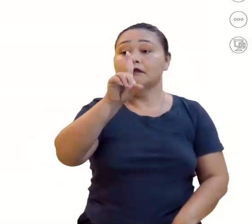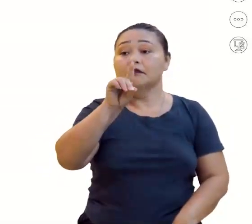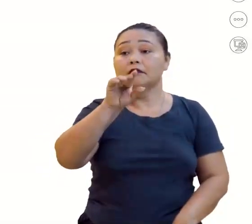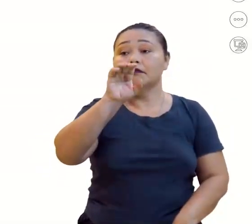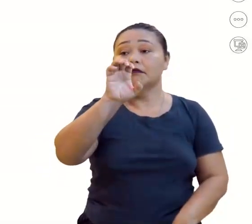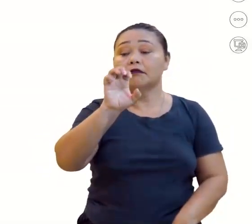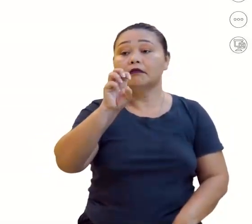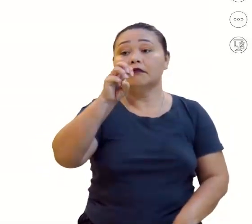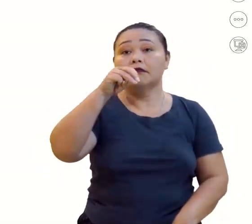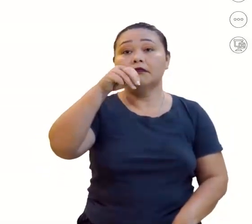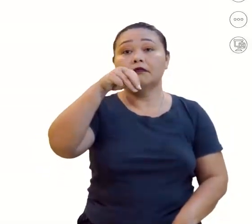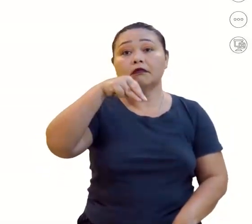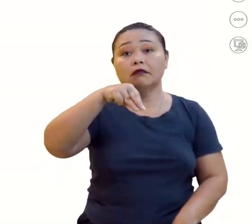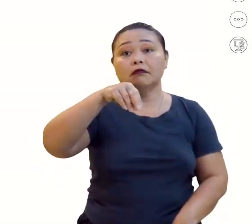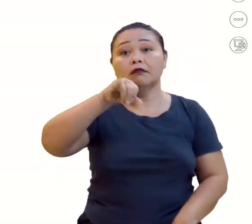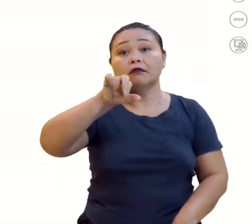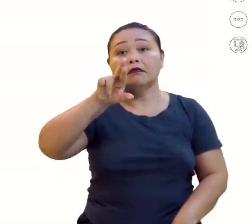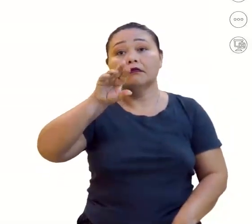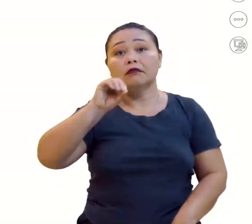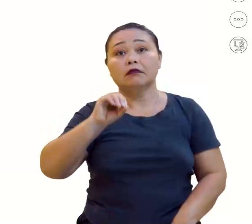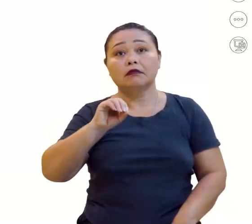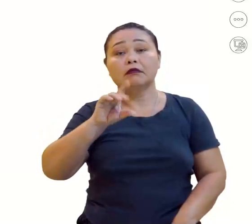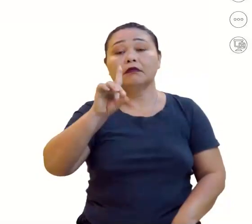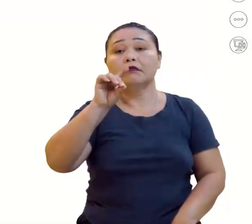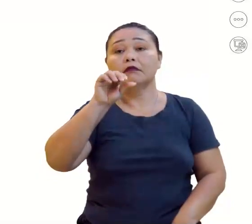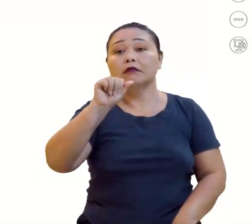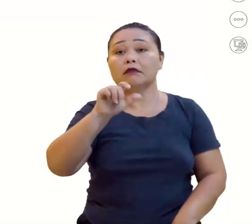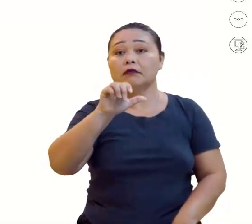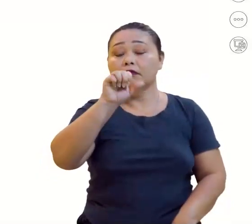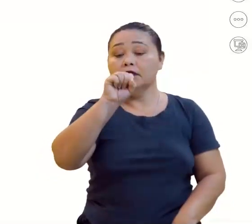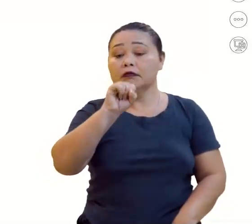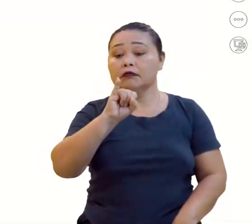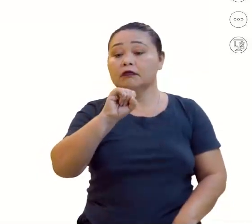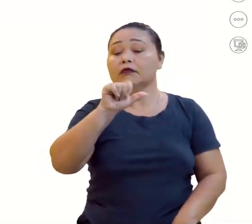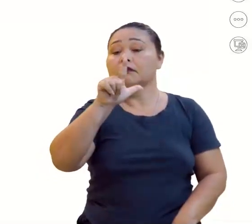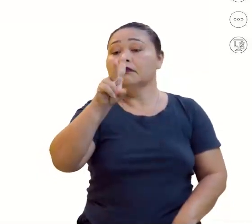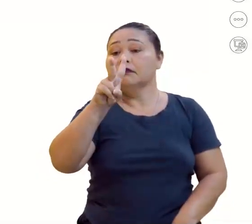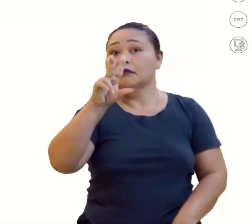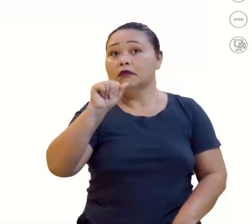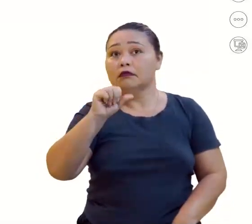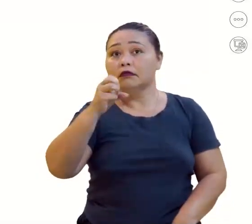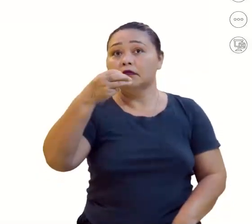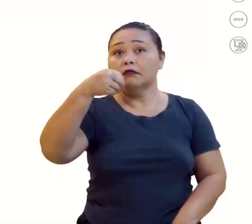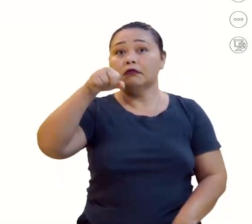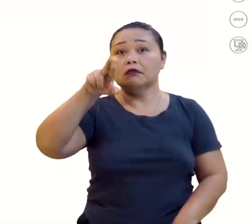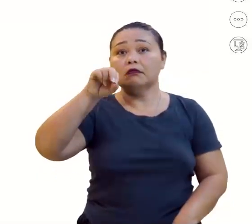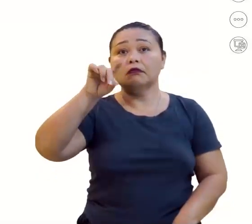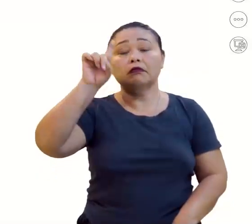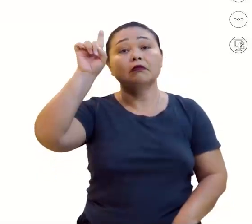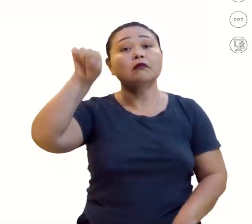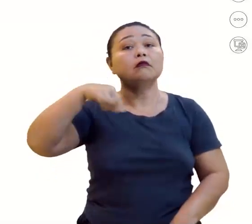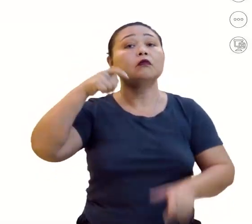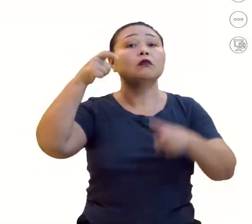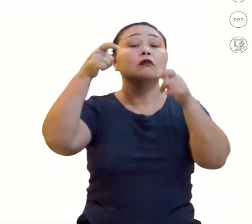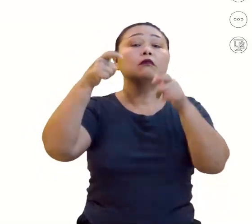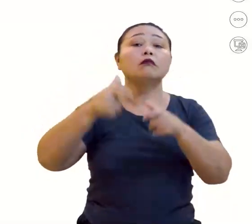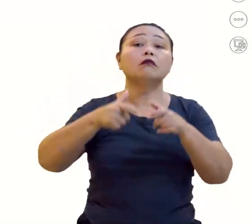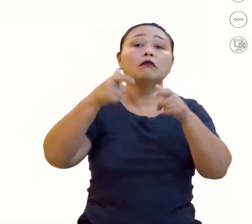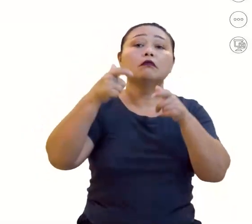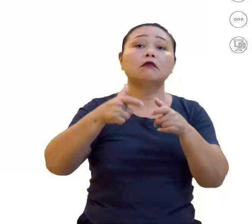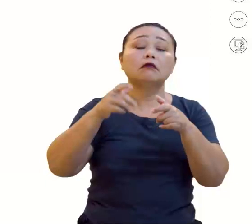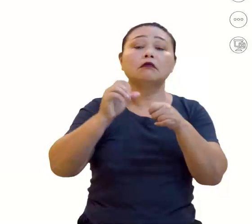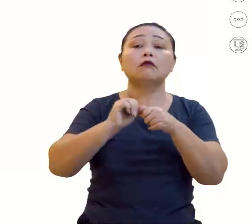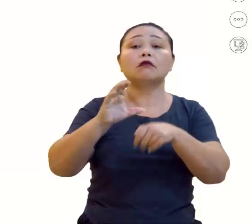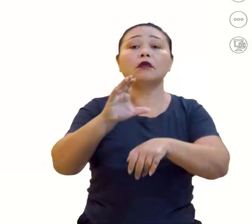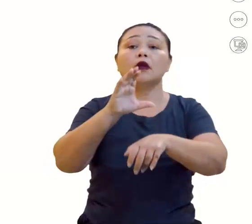Moura. Isso, no Cunho do Marechal, extensão da Frei Henrique de Coimbra, em Cacaulândia. Mais uma escola